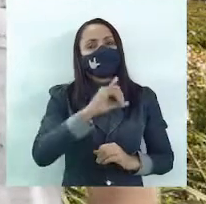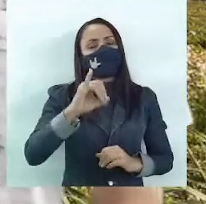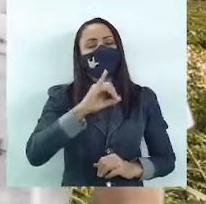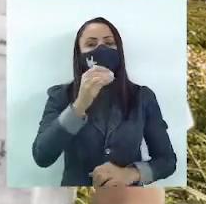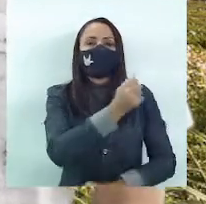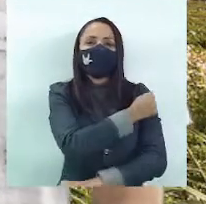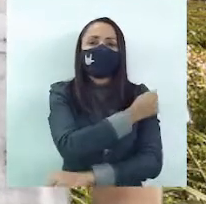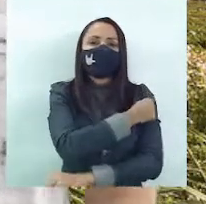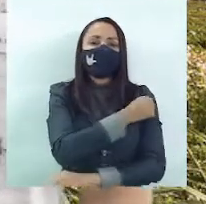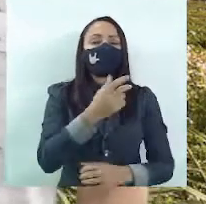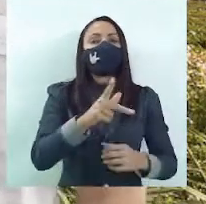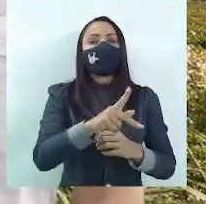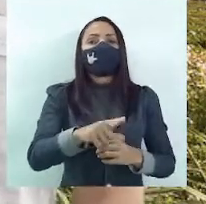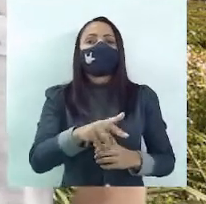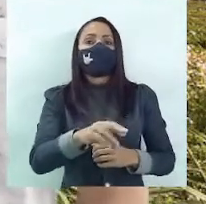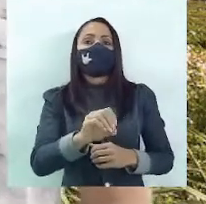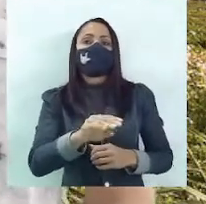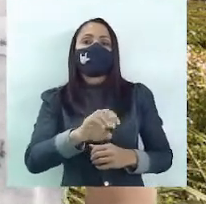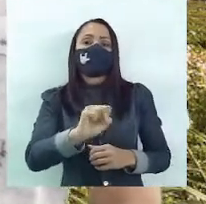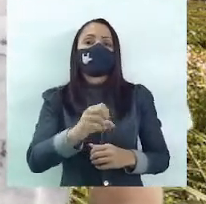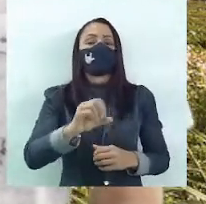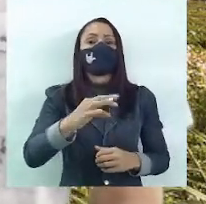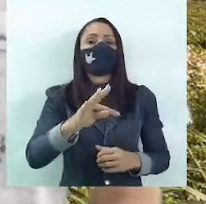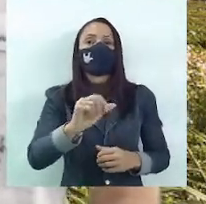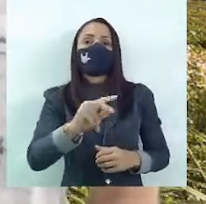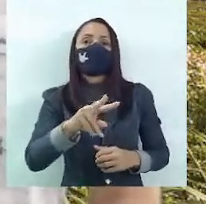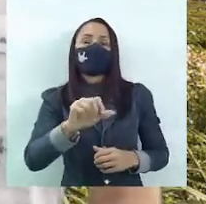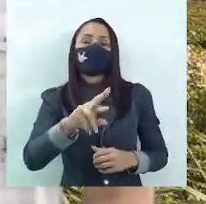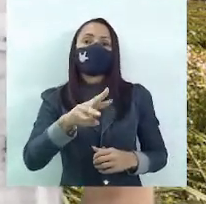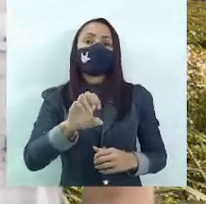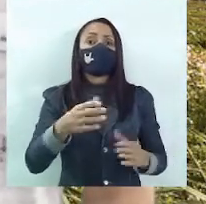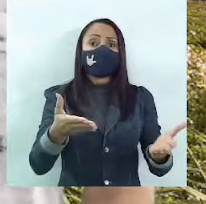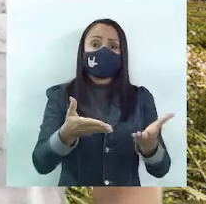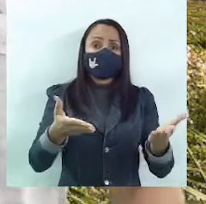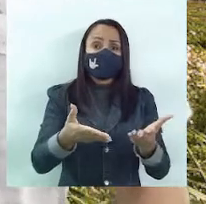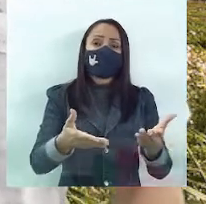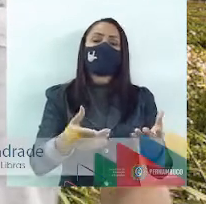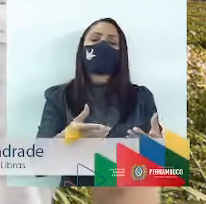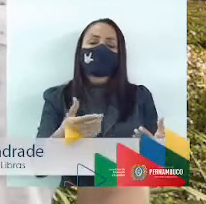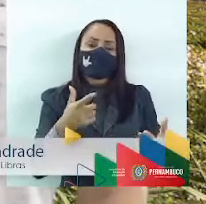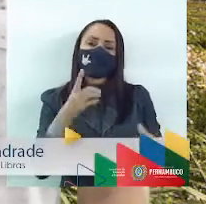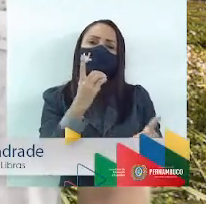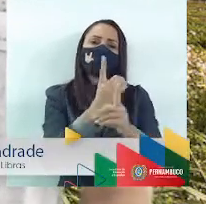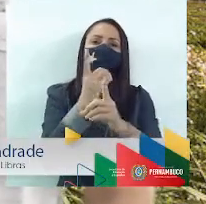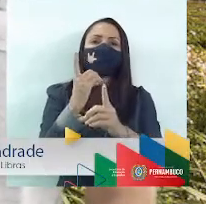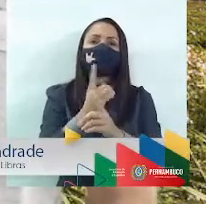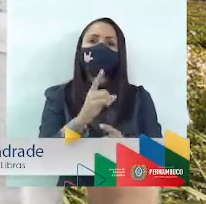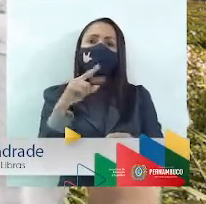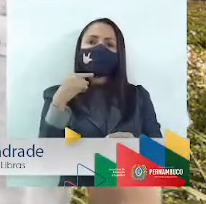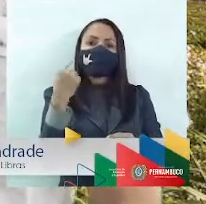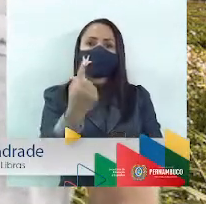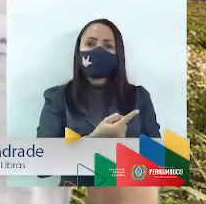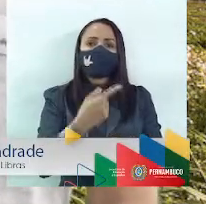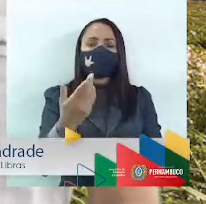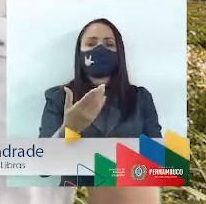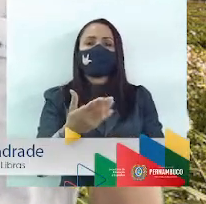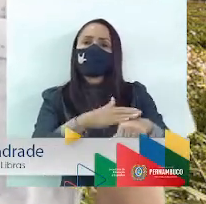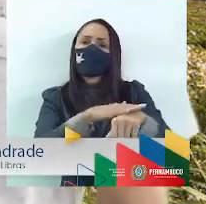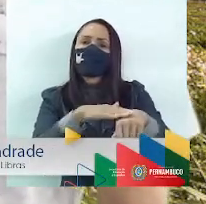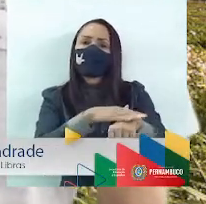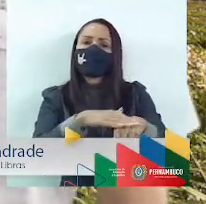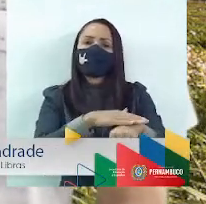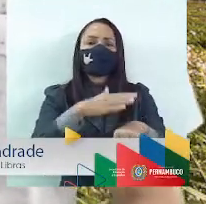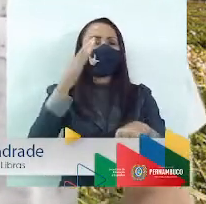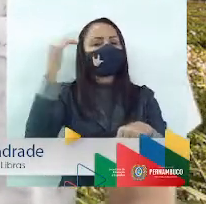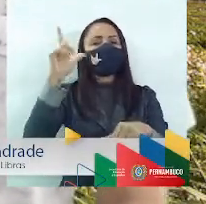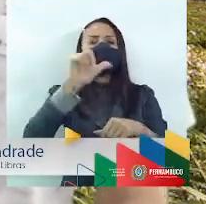Olá, estudantes! Eu sou o professor Robson Anselmo Tavares e hoje nós temos mais um encontro da nossa série Papo